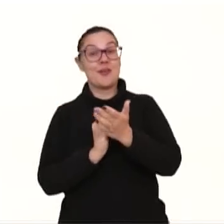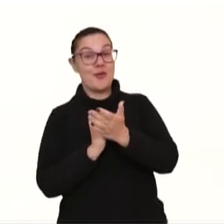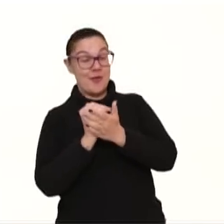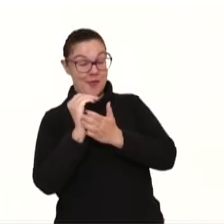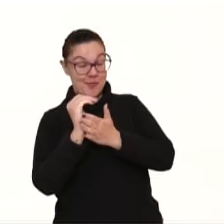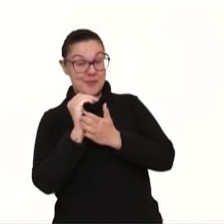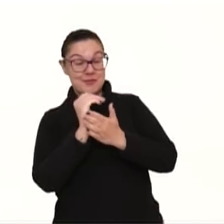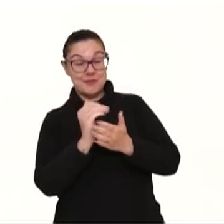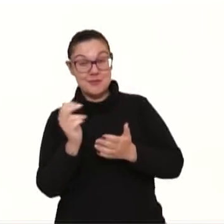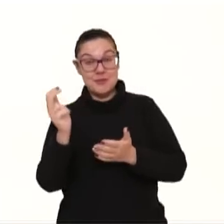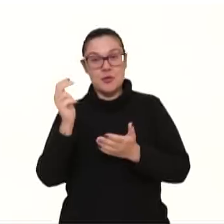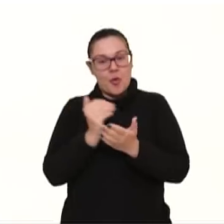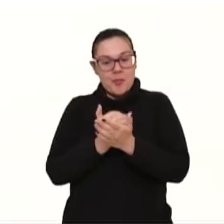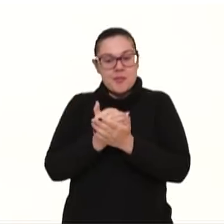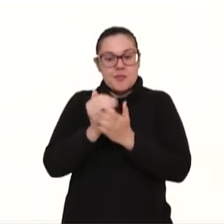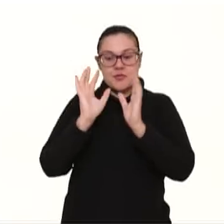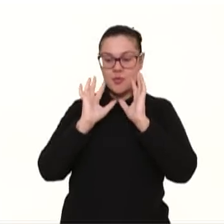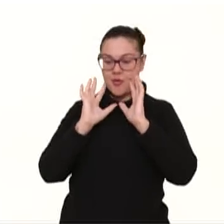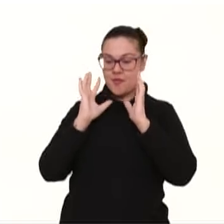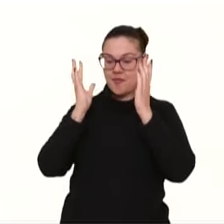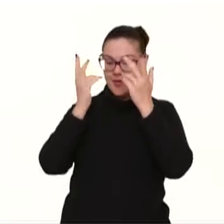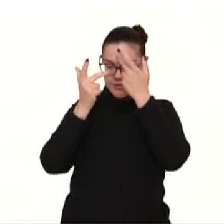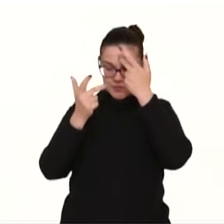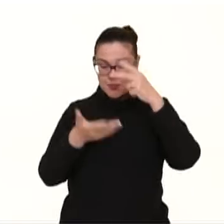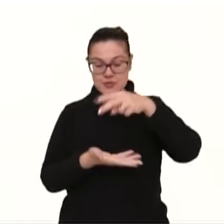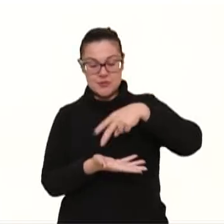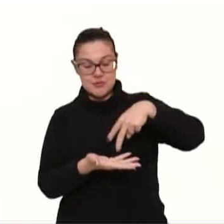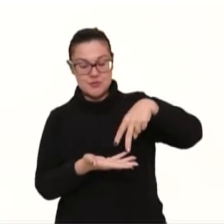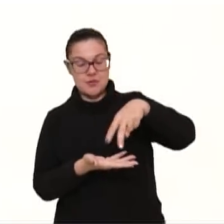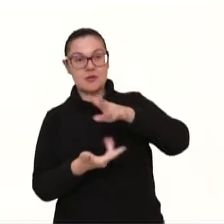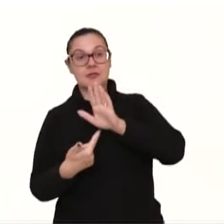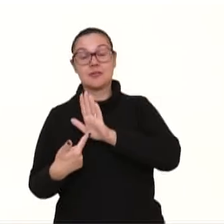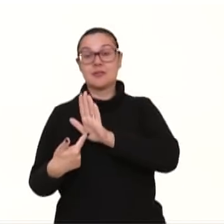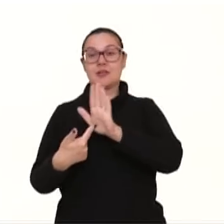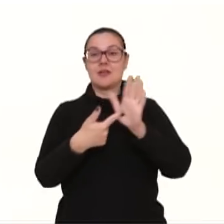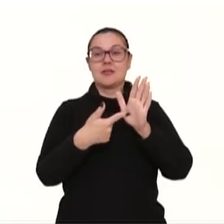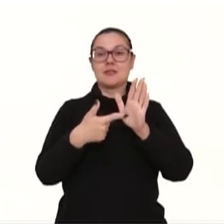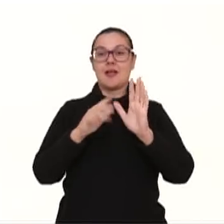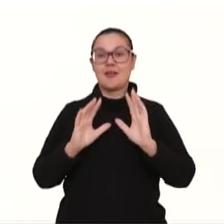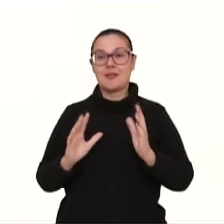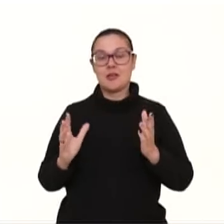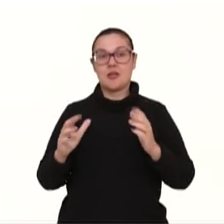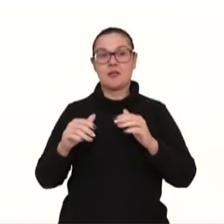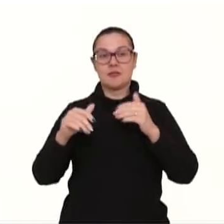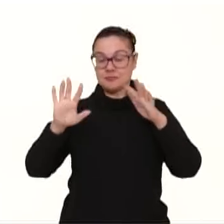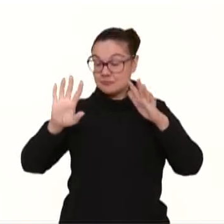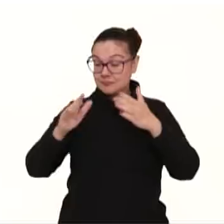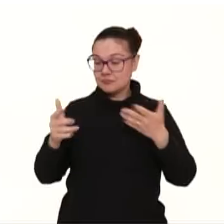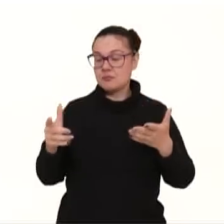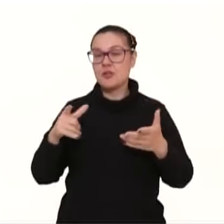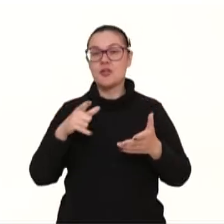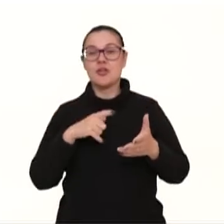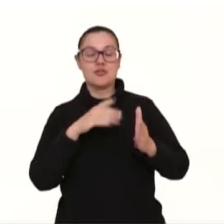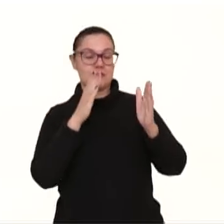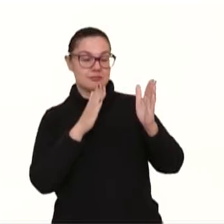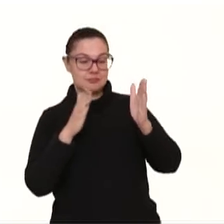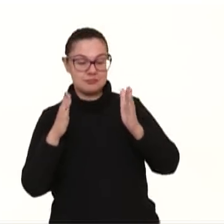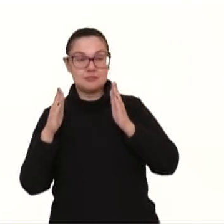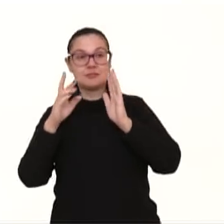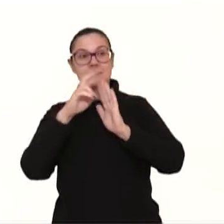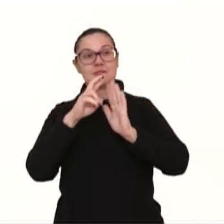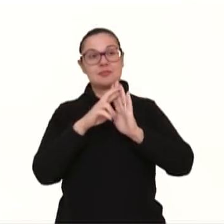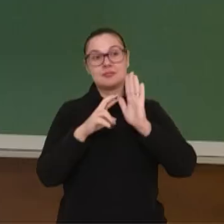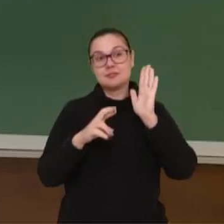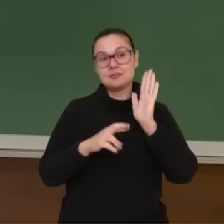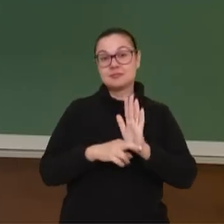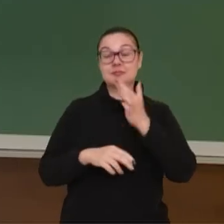de uma festa, as pessoas dançavam a quadrilha e ela tinha várias partes, ela tinha várias